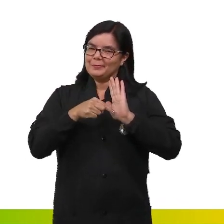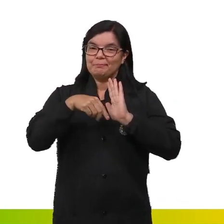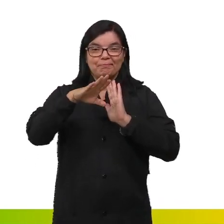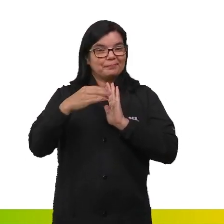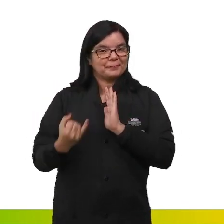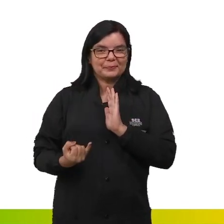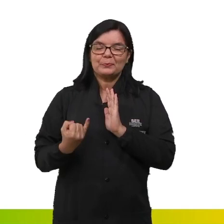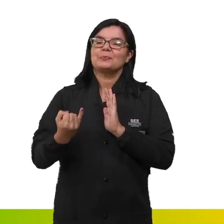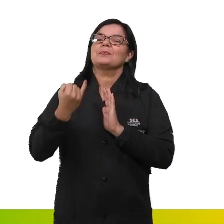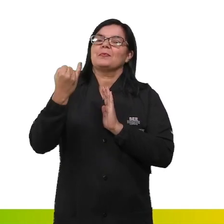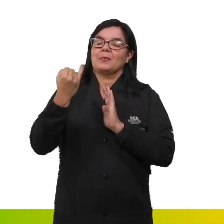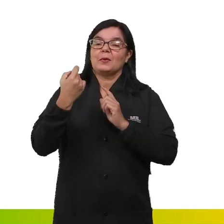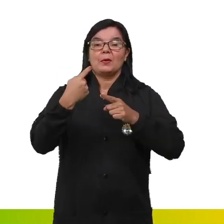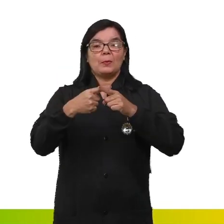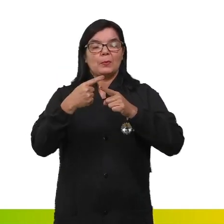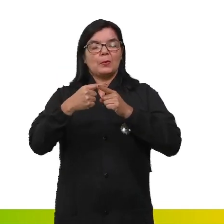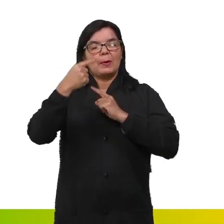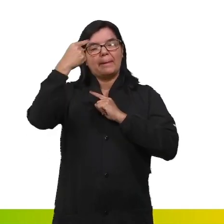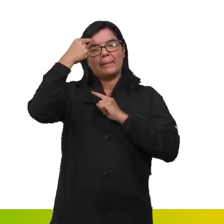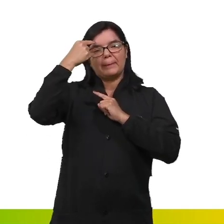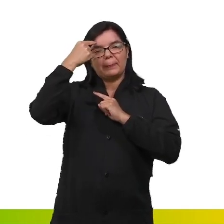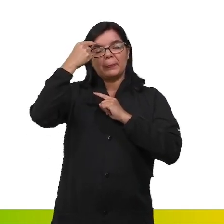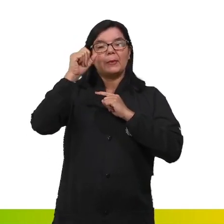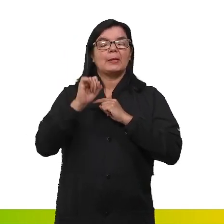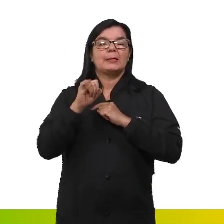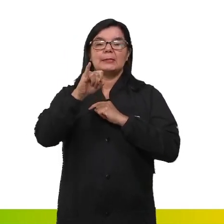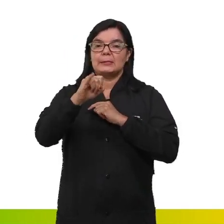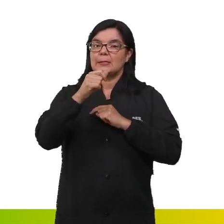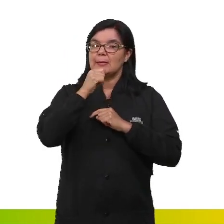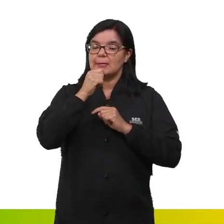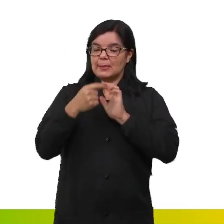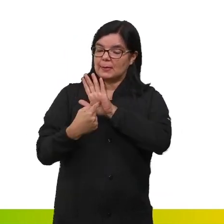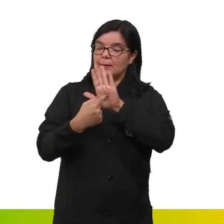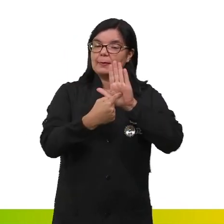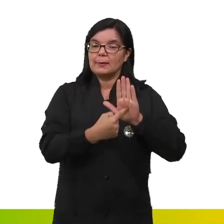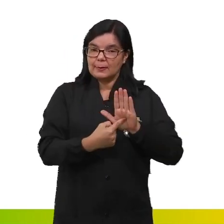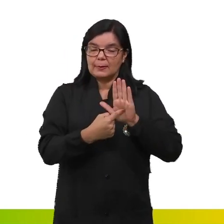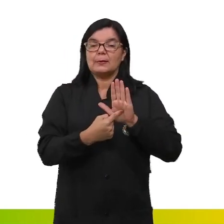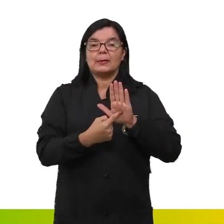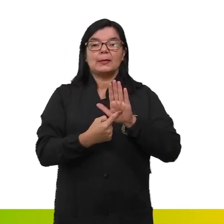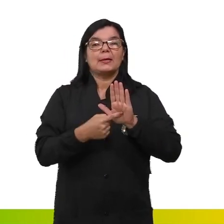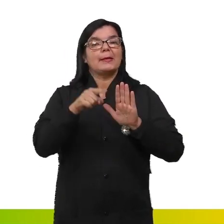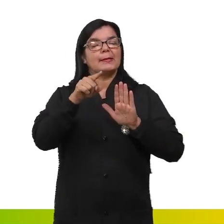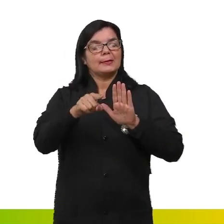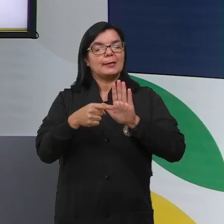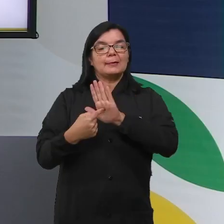mais importantes, porque imagina só que você vai fazer uma apresentação e